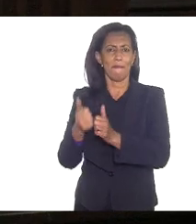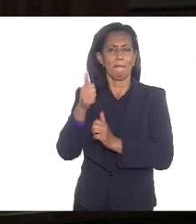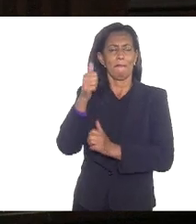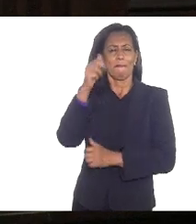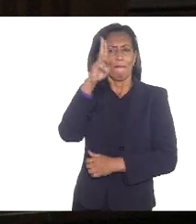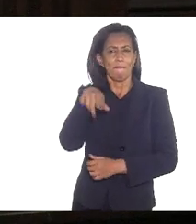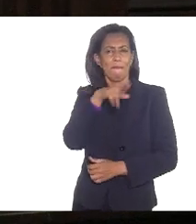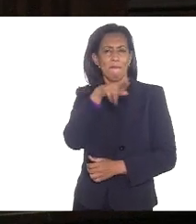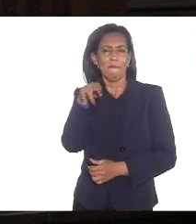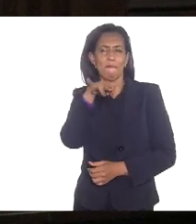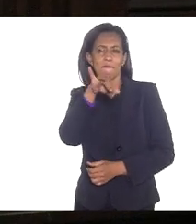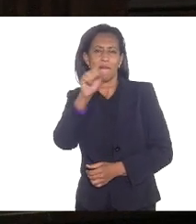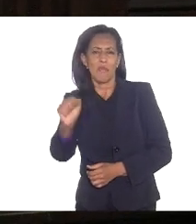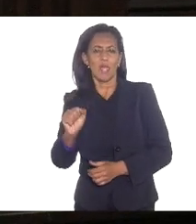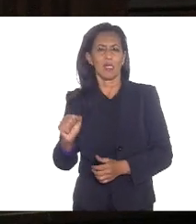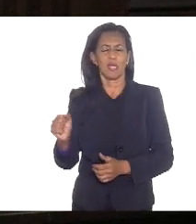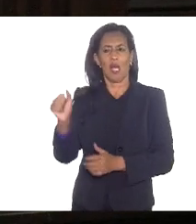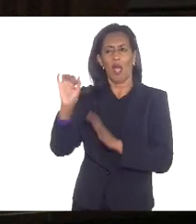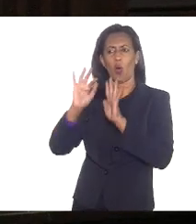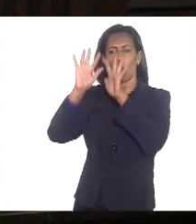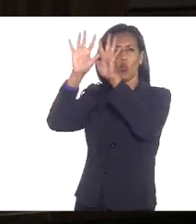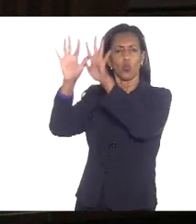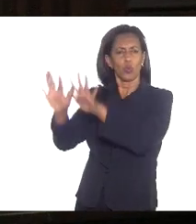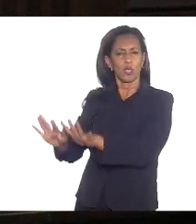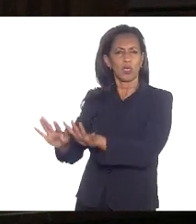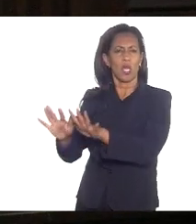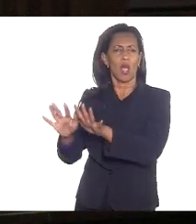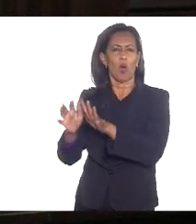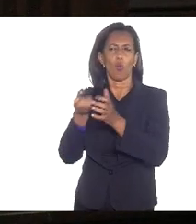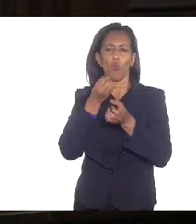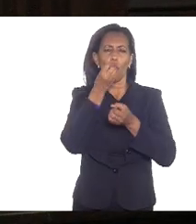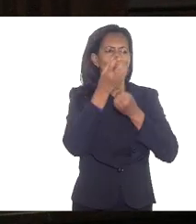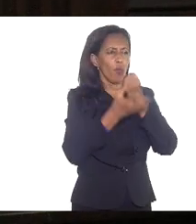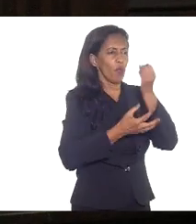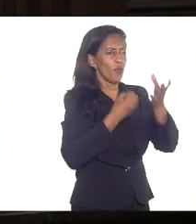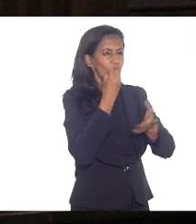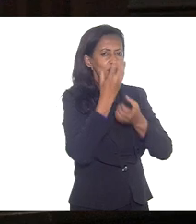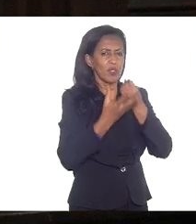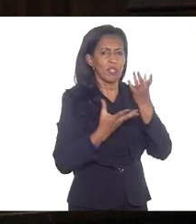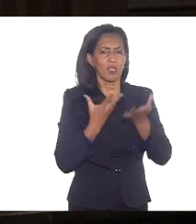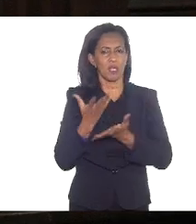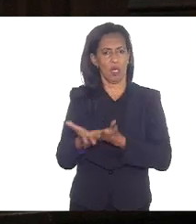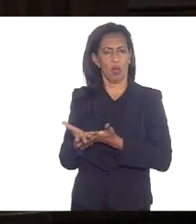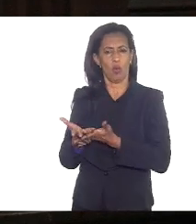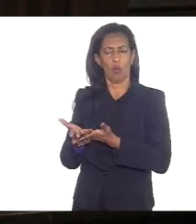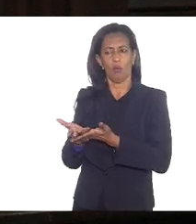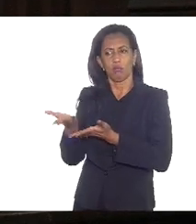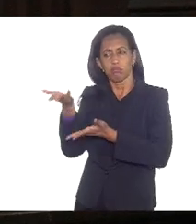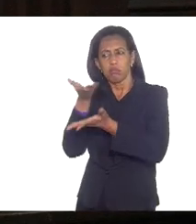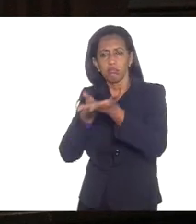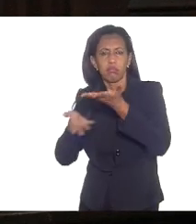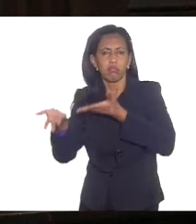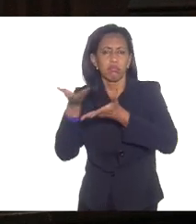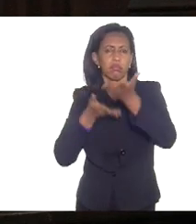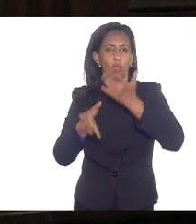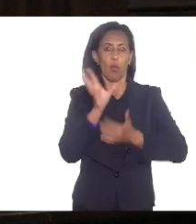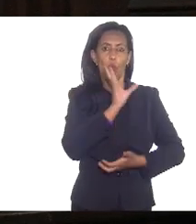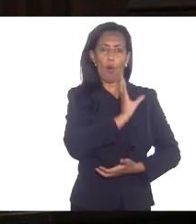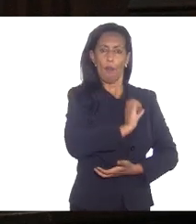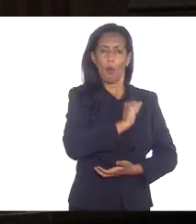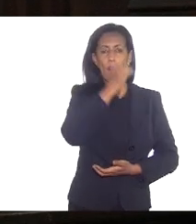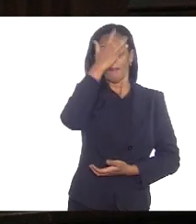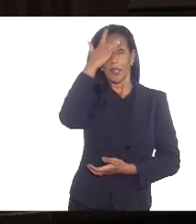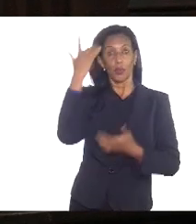missas, unções dos enfermos, confissões, atendendo com amor cristão as pessoas que